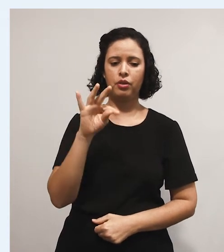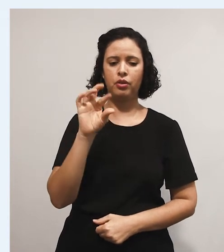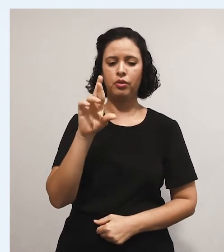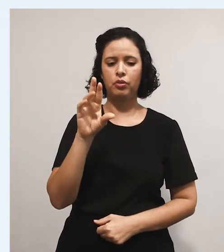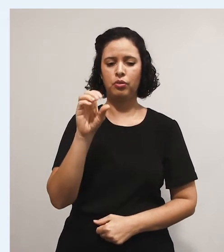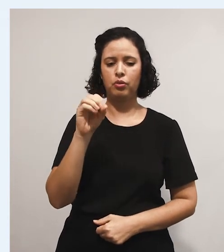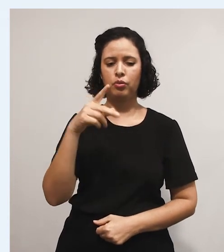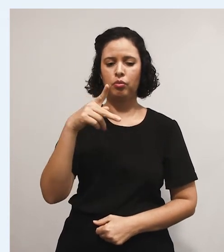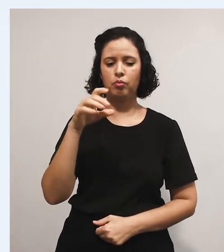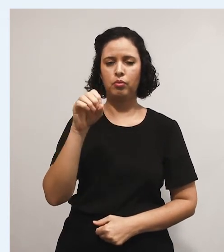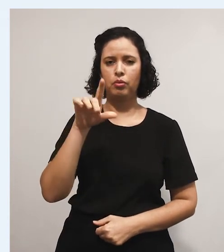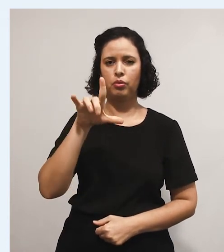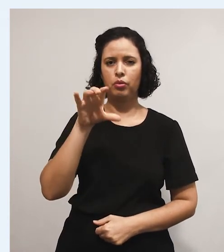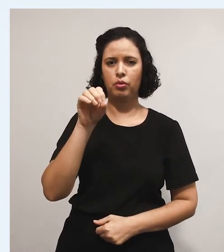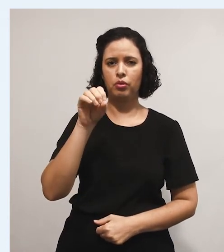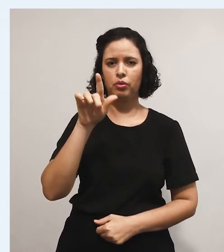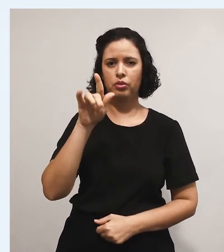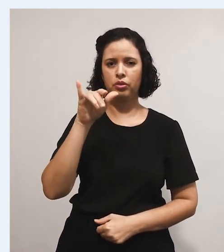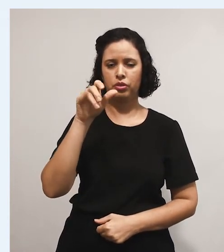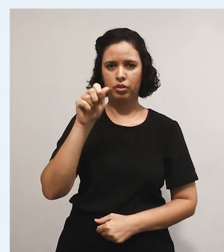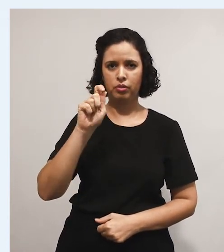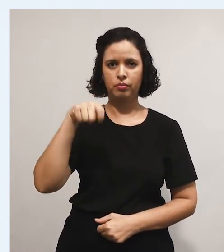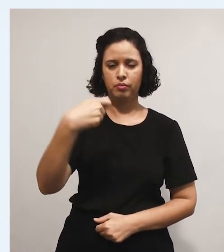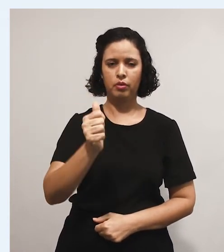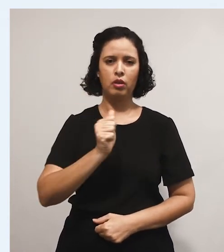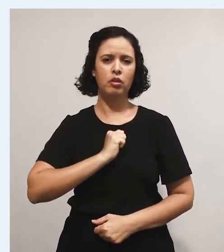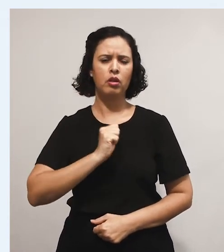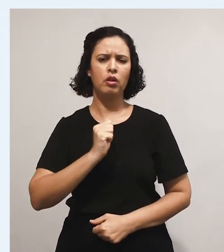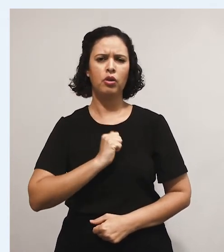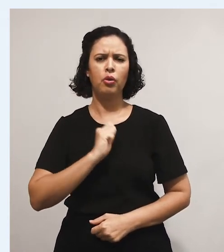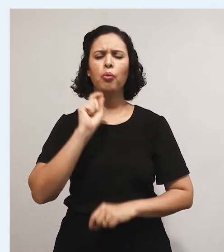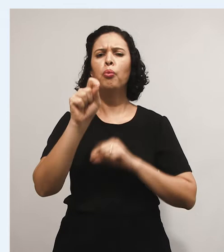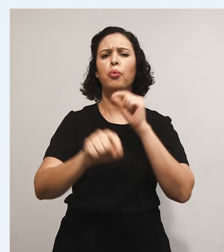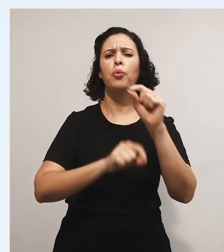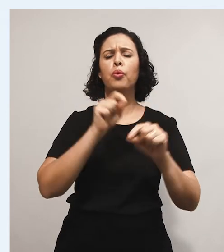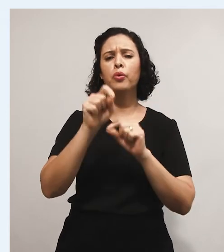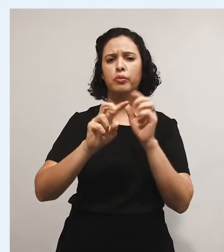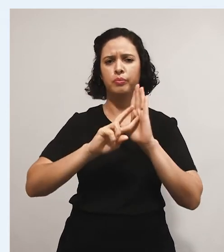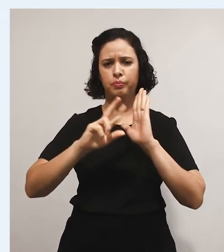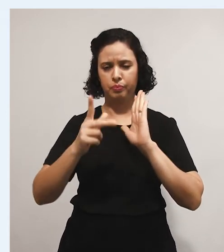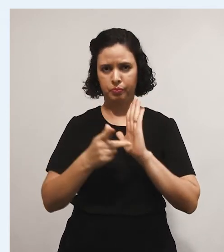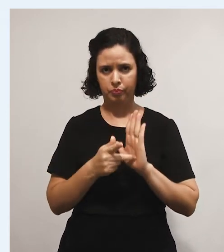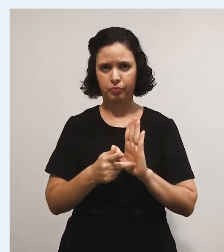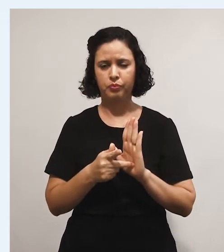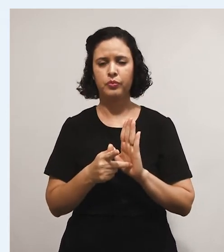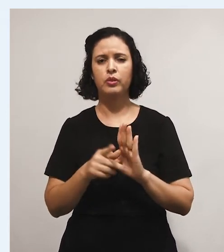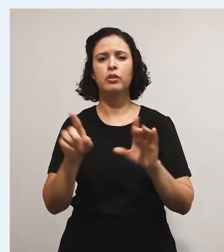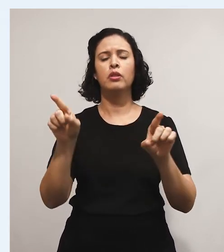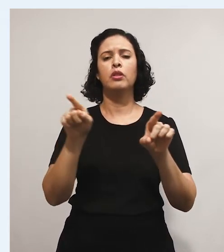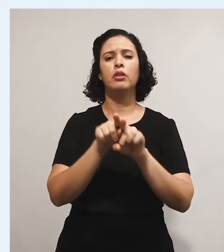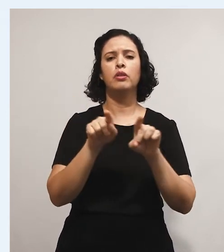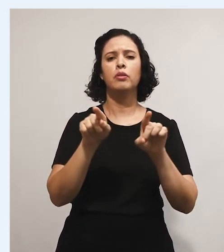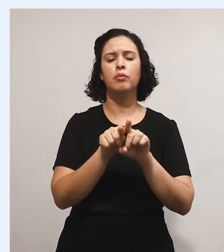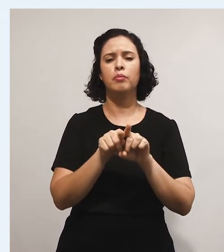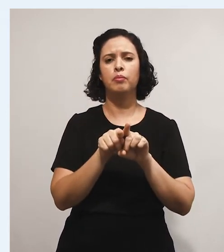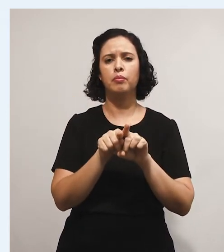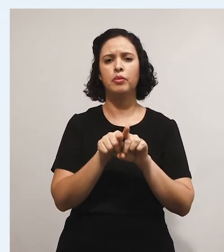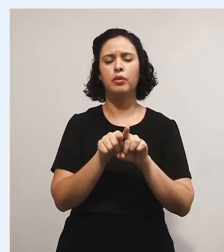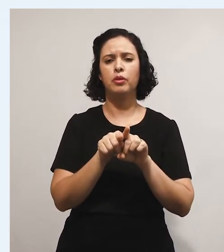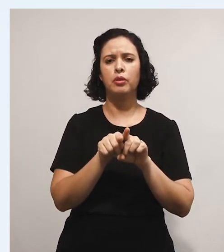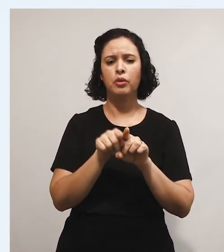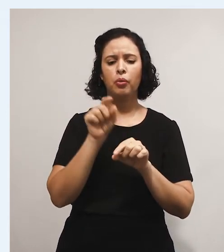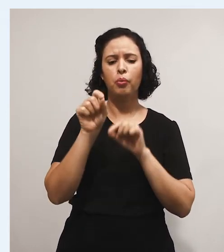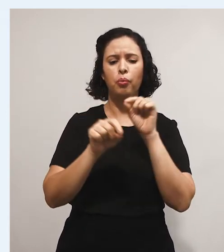da antropologia, para que a gente entenda o que é antropologia, né? O que é a antropologia?